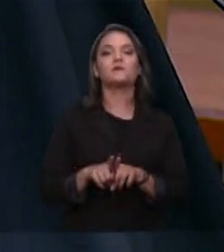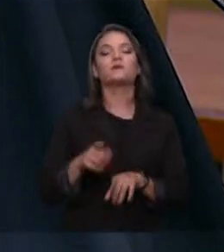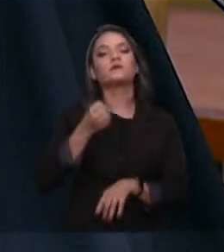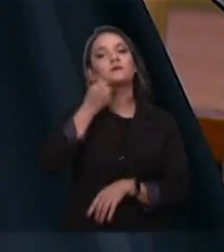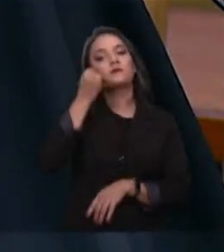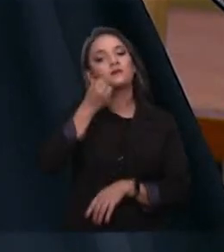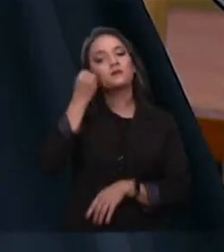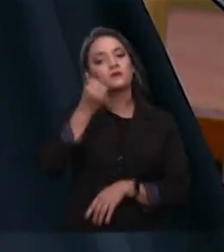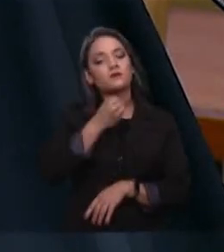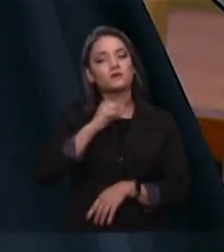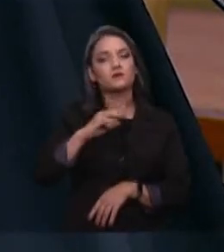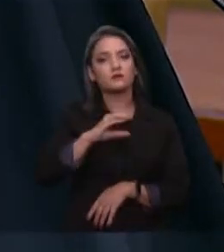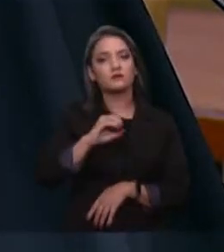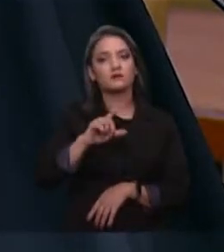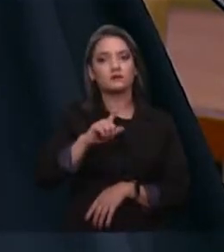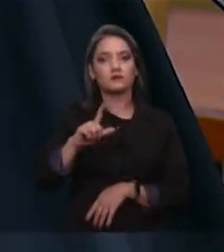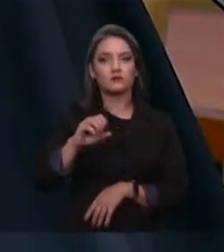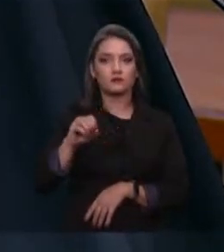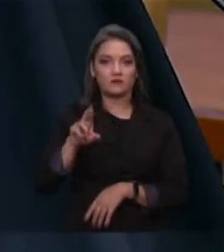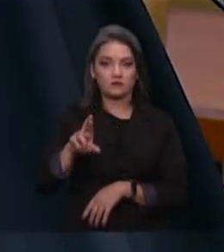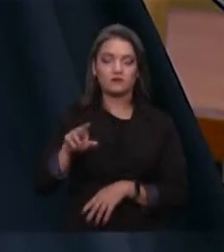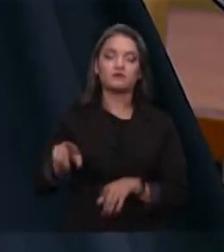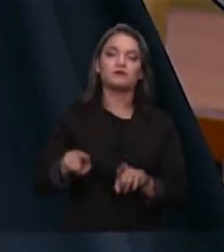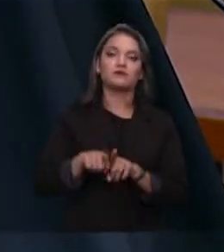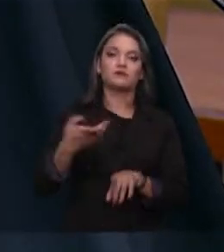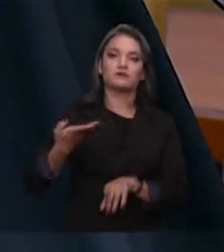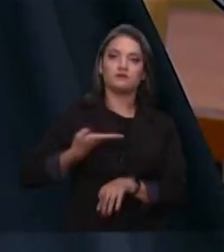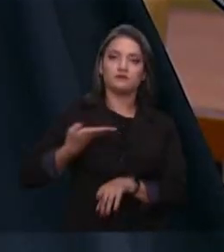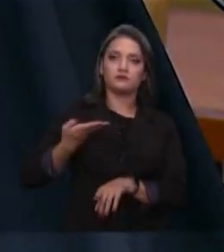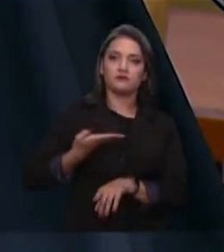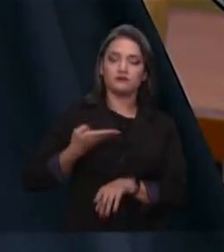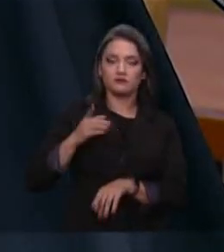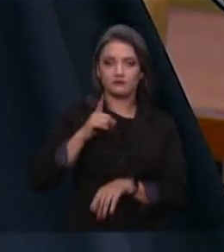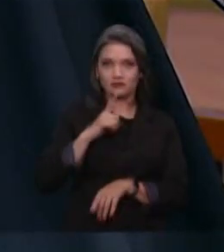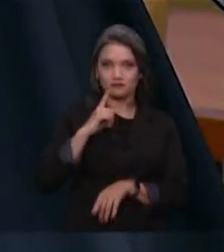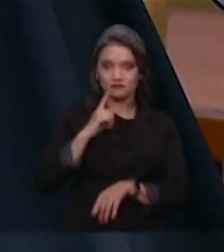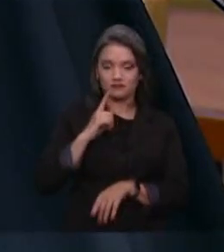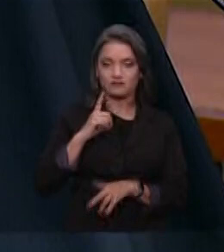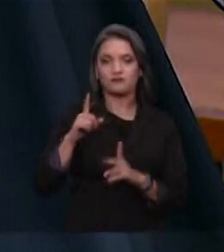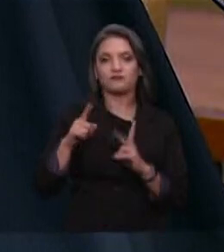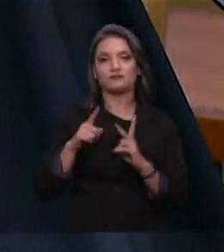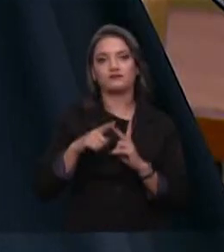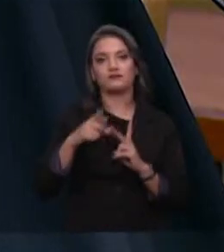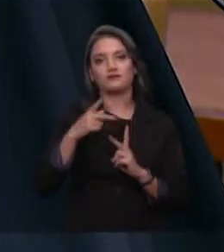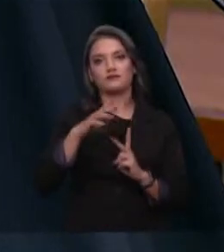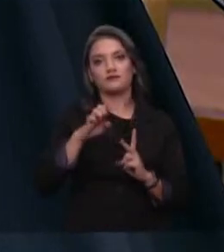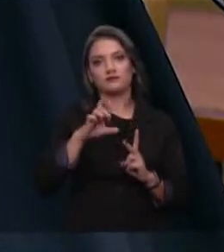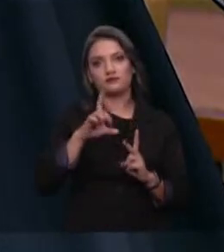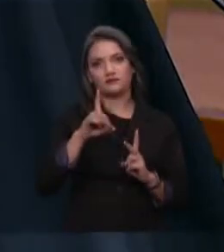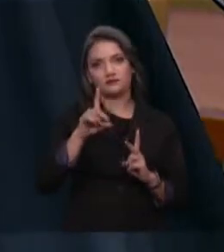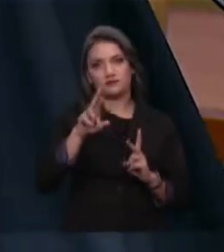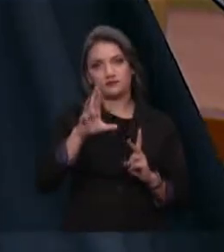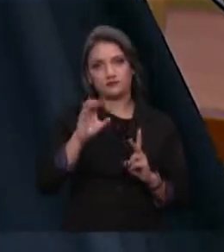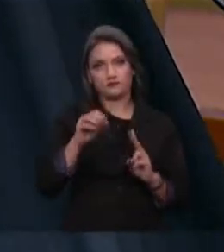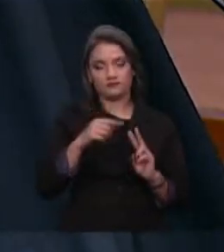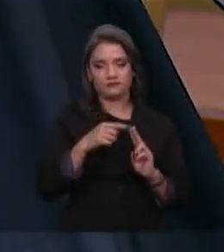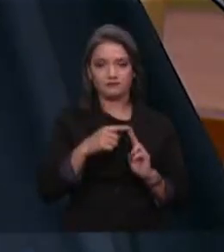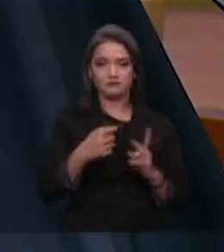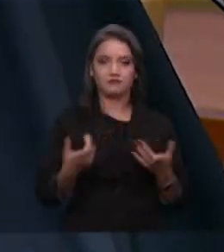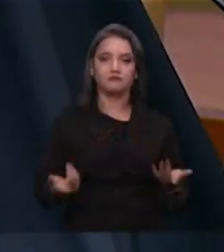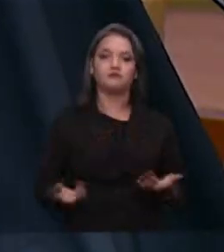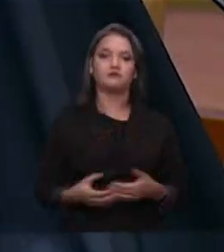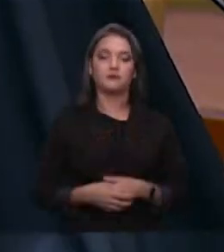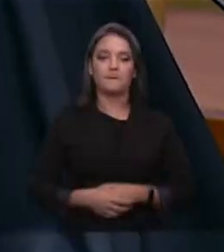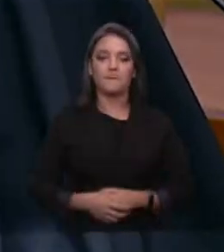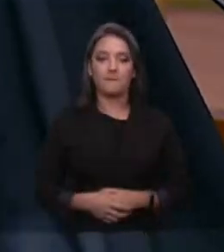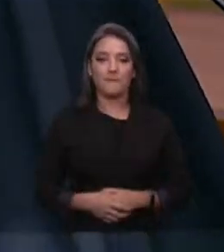senador, o acusado Fernando Collor, bem como de seu amigo pessoal e operador particular, o réu Pedro Paulo Bergamaschi. Página 41